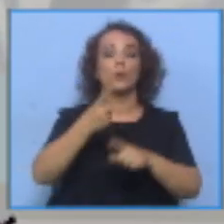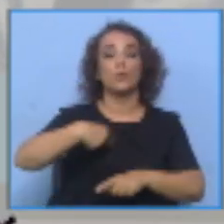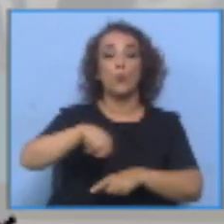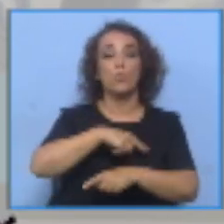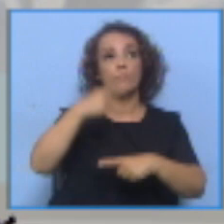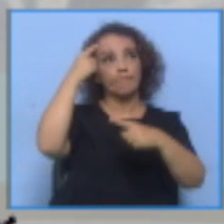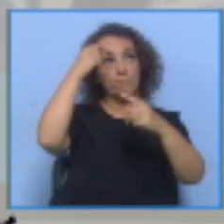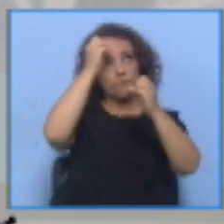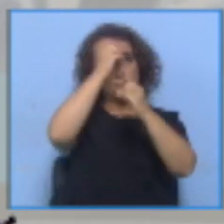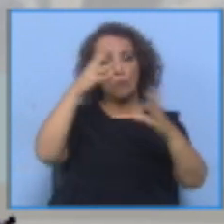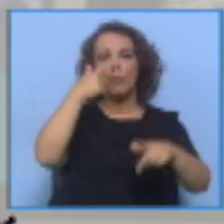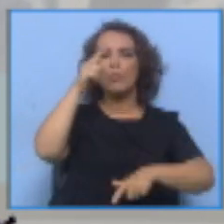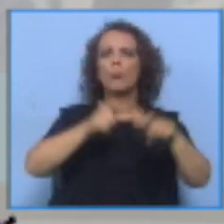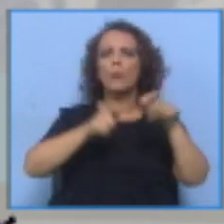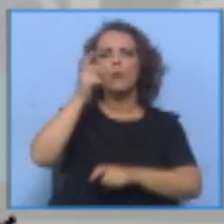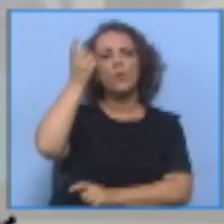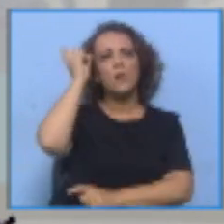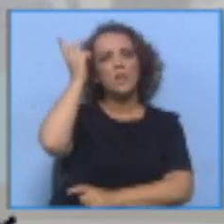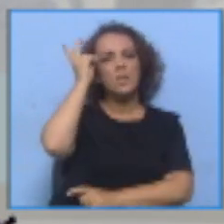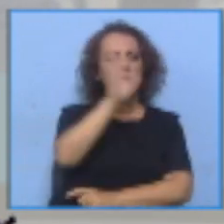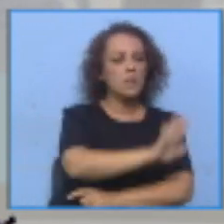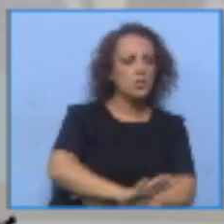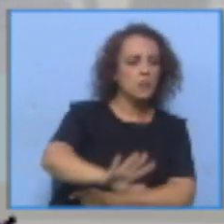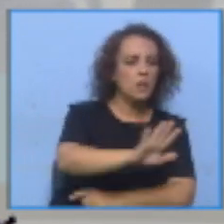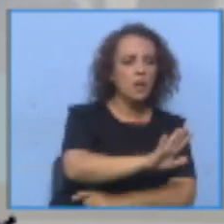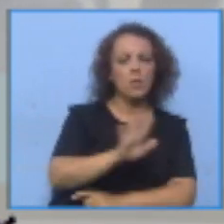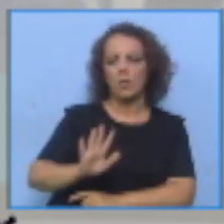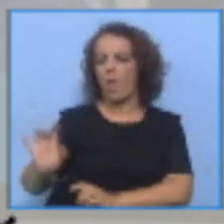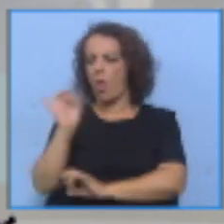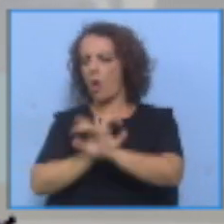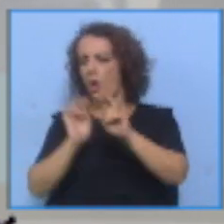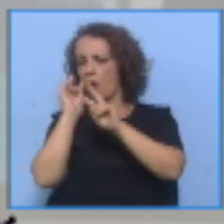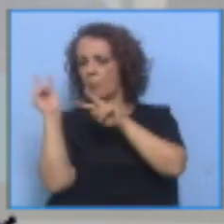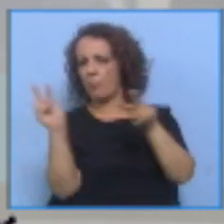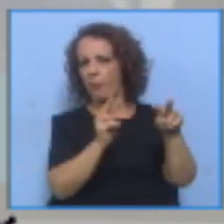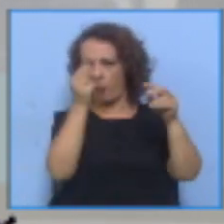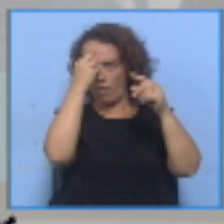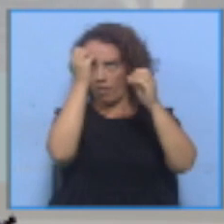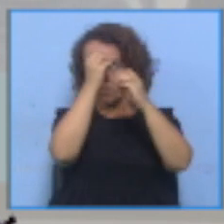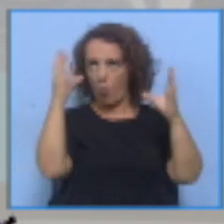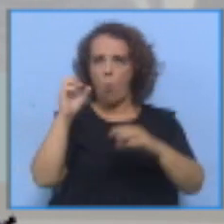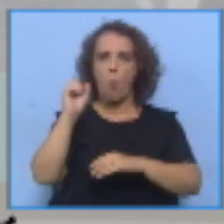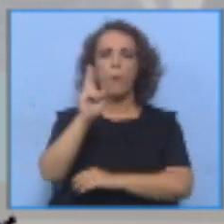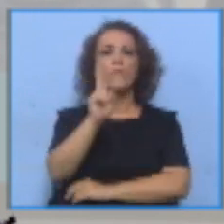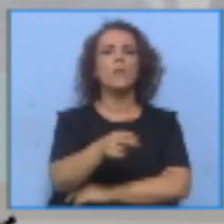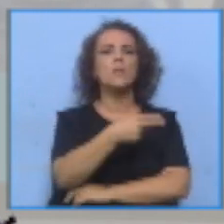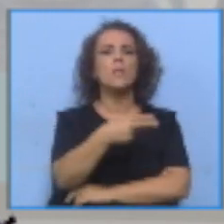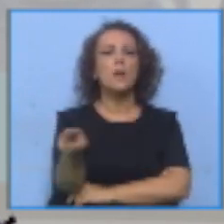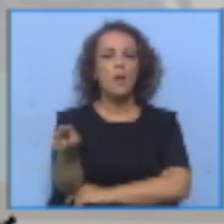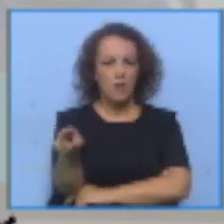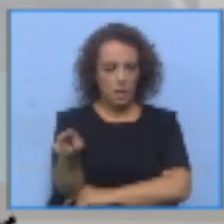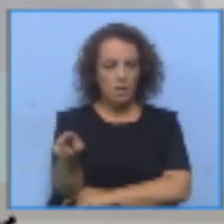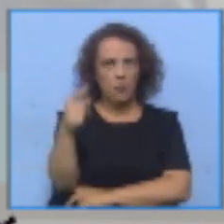povos indígenas a partir da Europa ou a partir do Vaticano, seja uma coisa, contactando diretamente